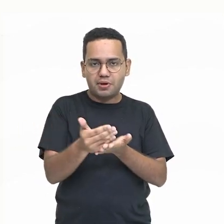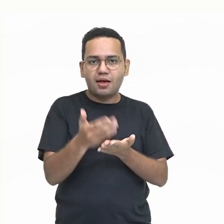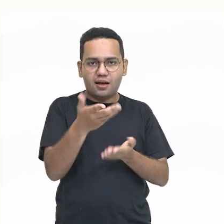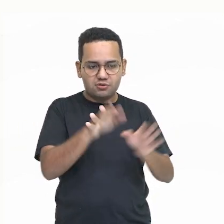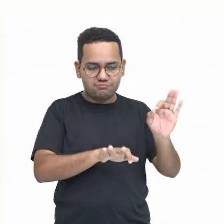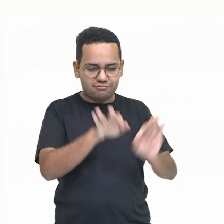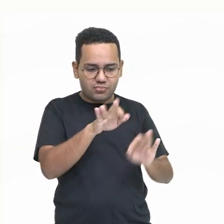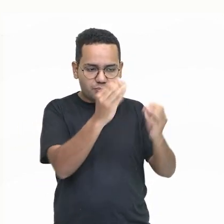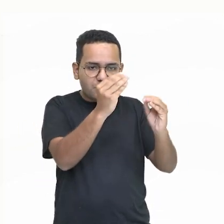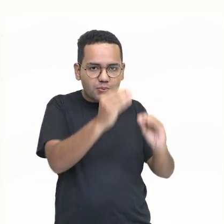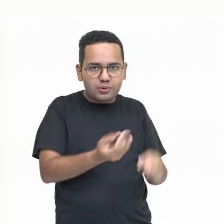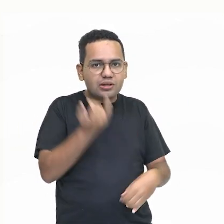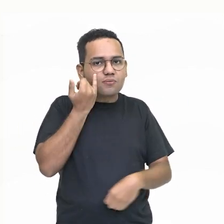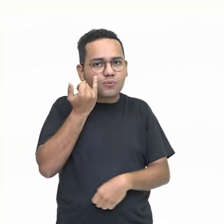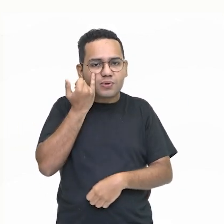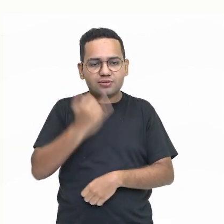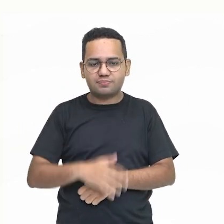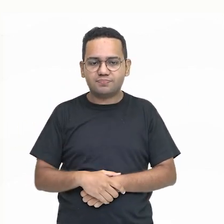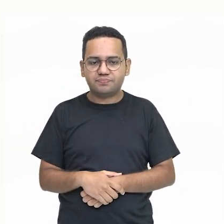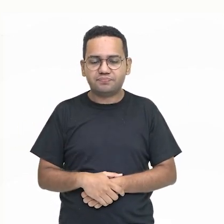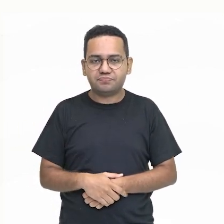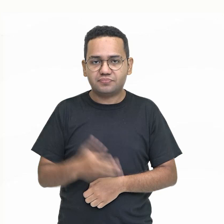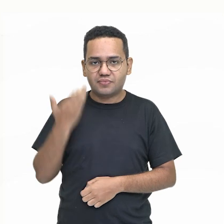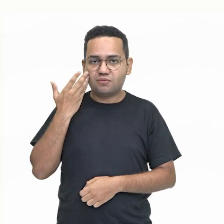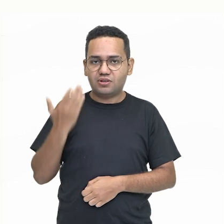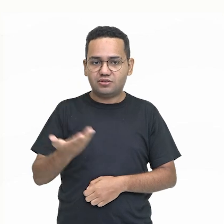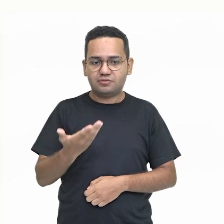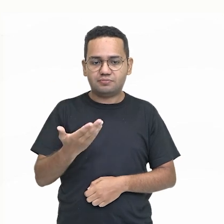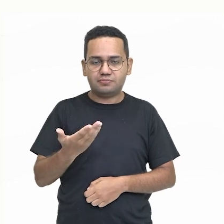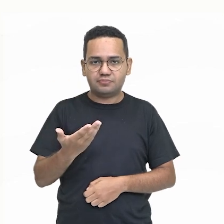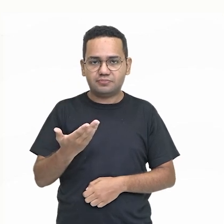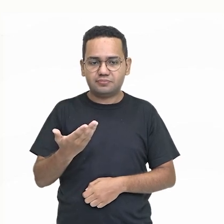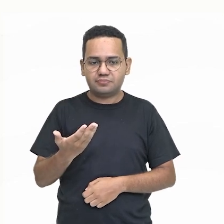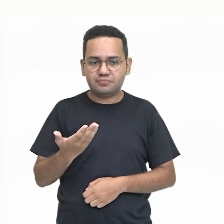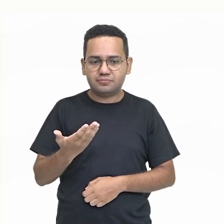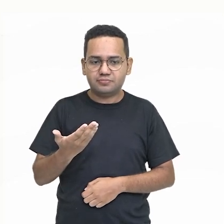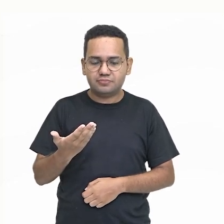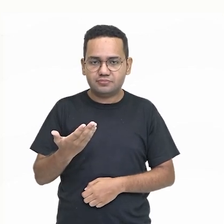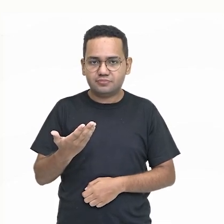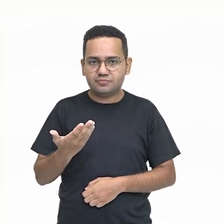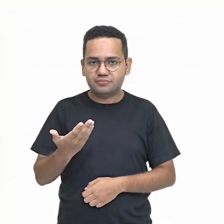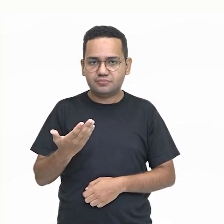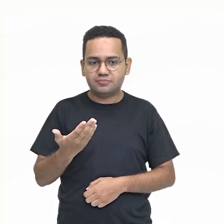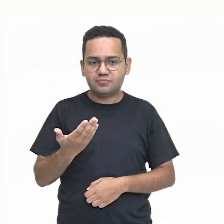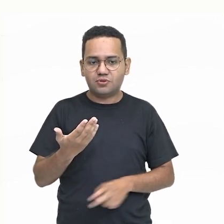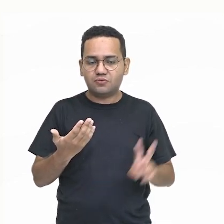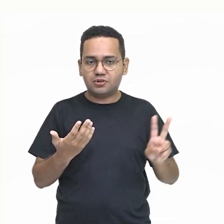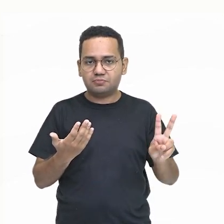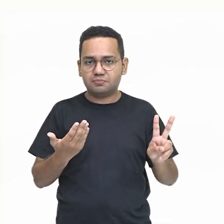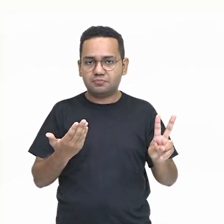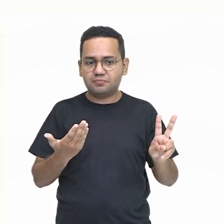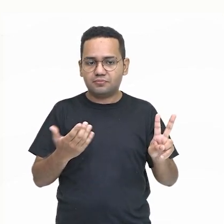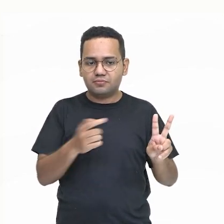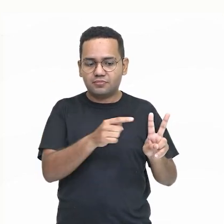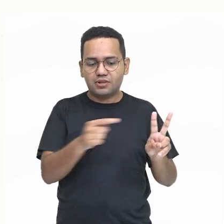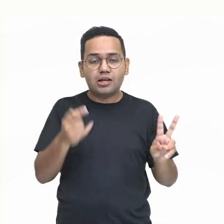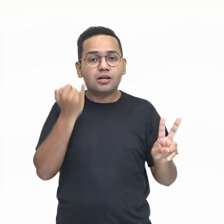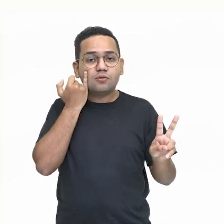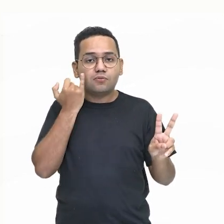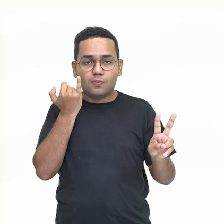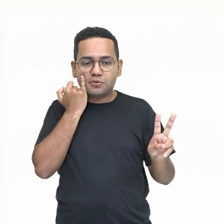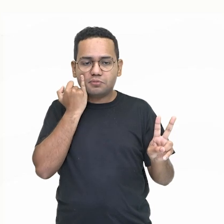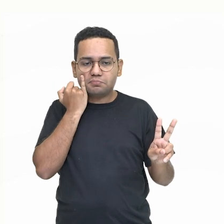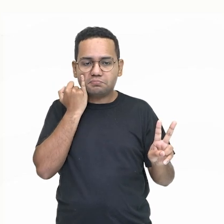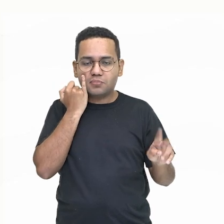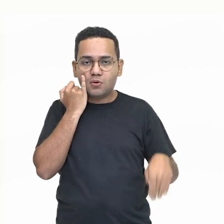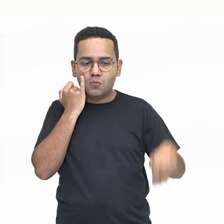dados. Força dada em newton, 60 newtons. Velocidade, 30